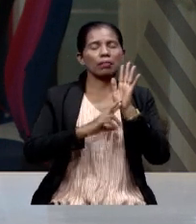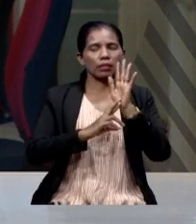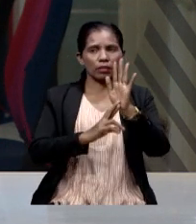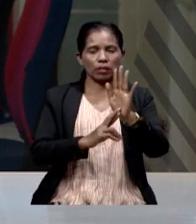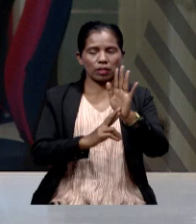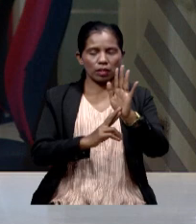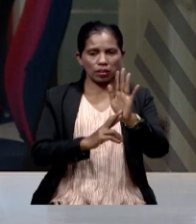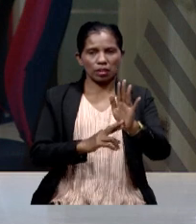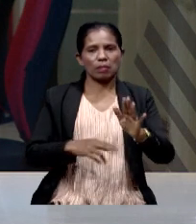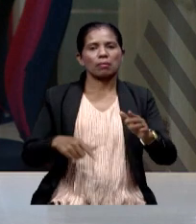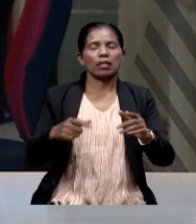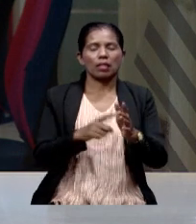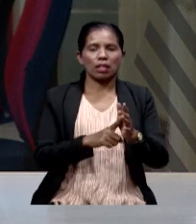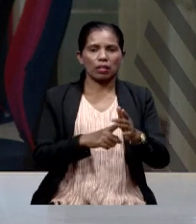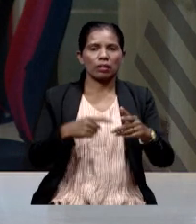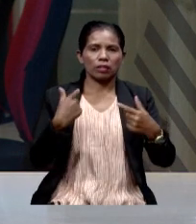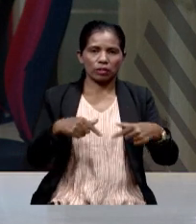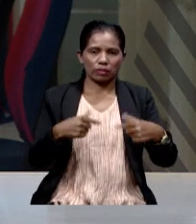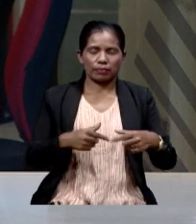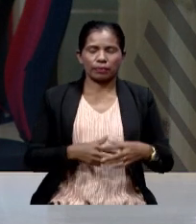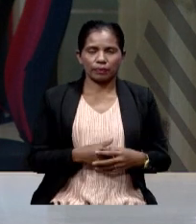ódio e vingança.